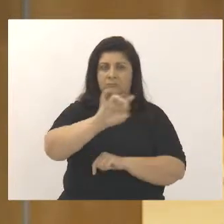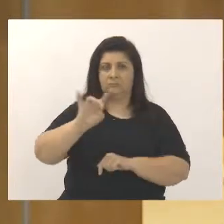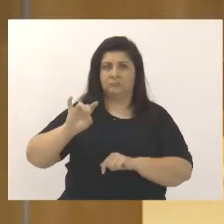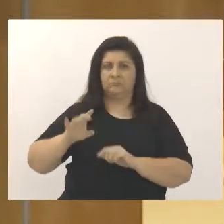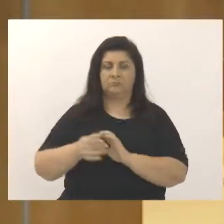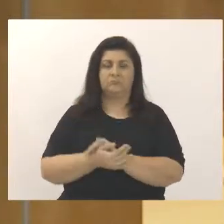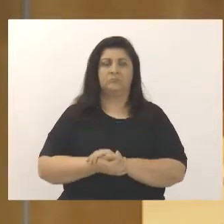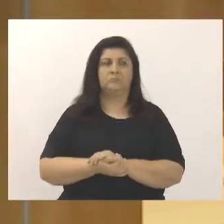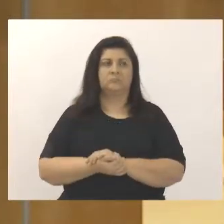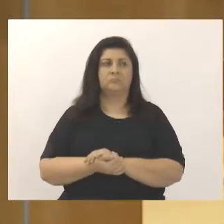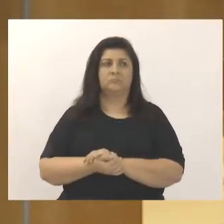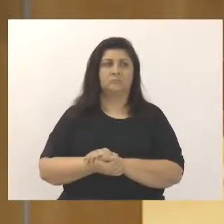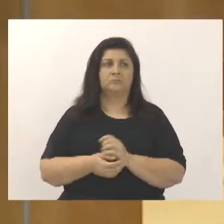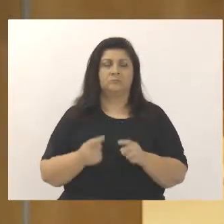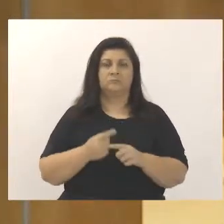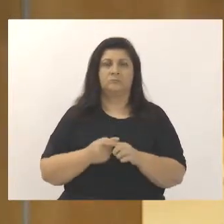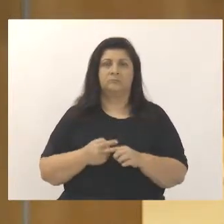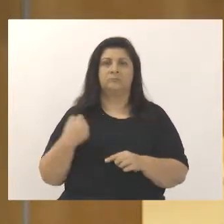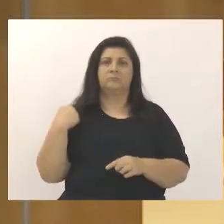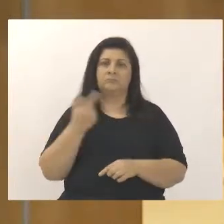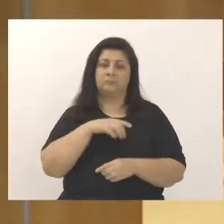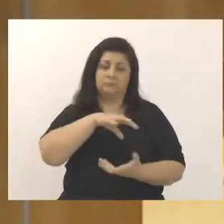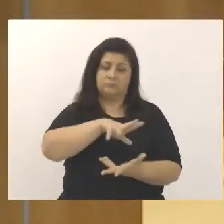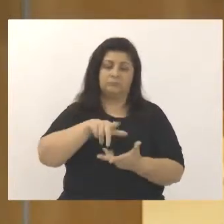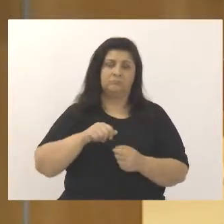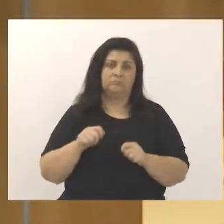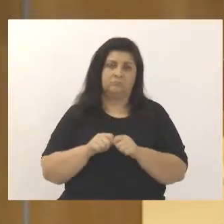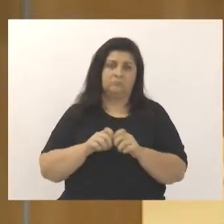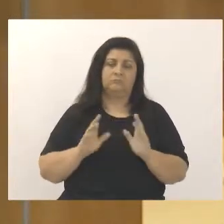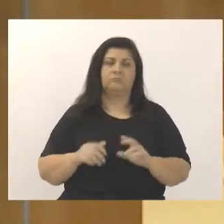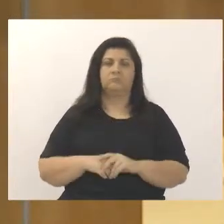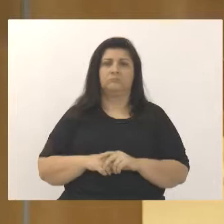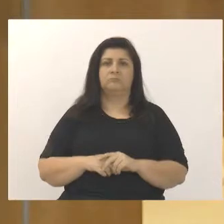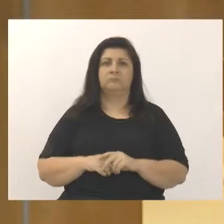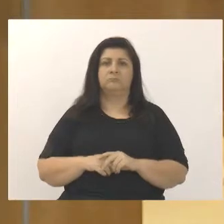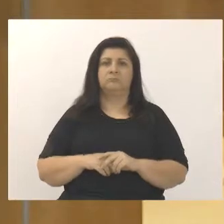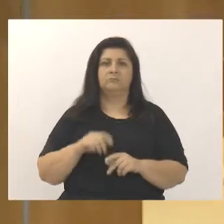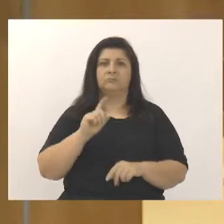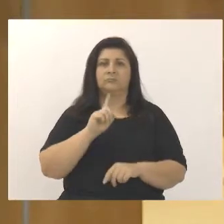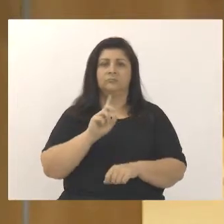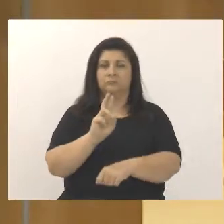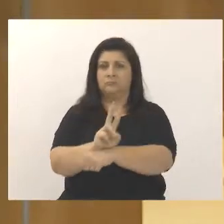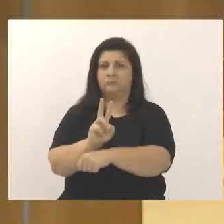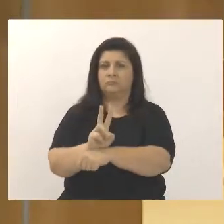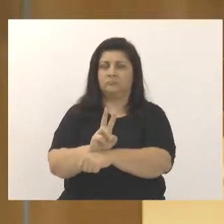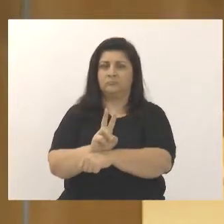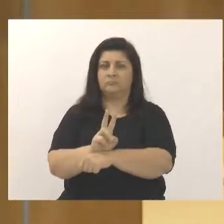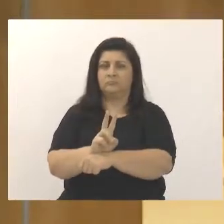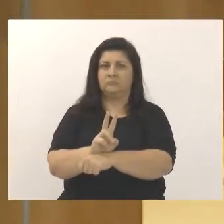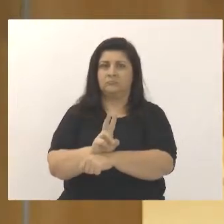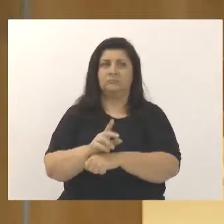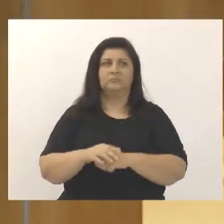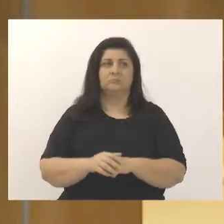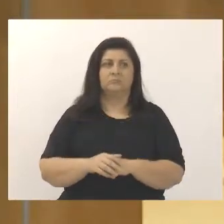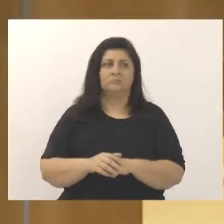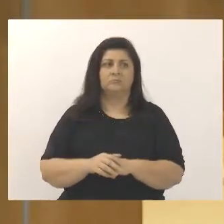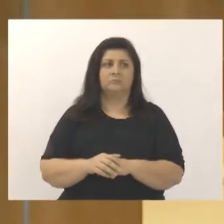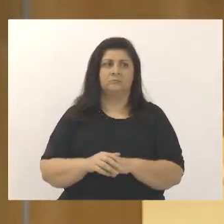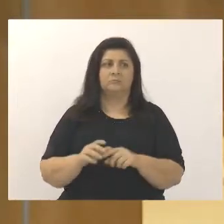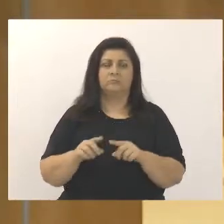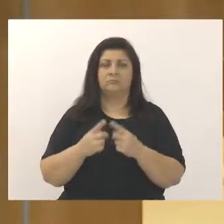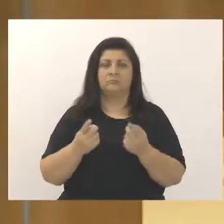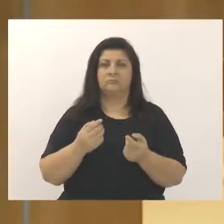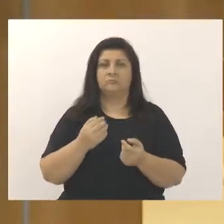nós estamos aqui no mundo para estar fazendo. Então, essa é a minha fala, não estou protegendo o doutor nem nada, mas eu acho que ninguém pode questionar